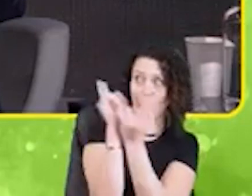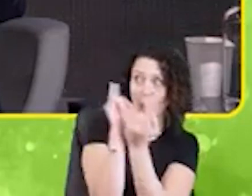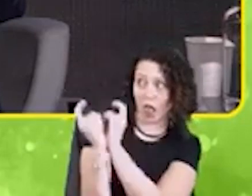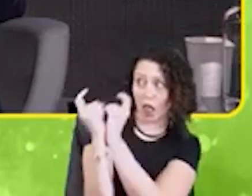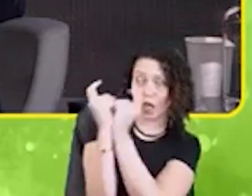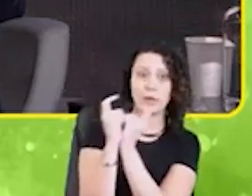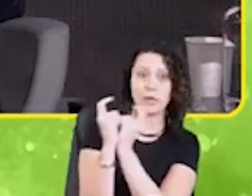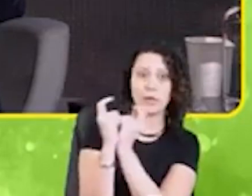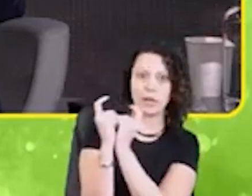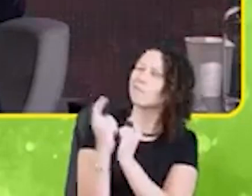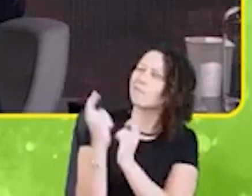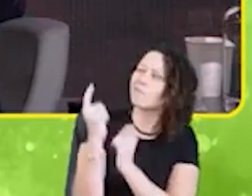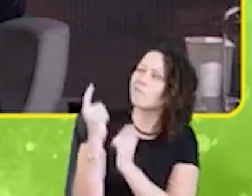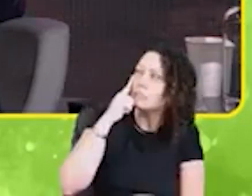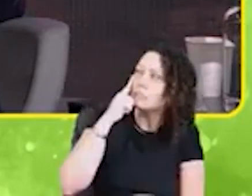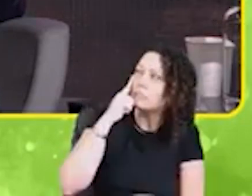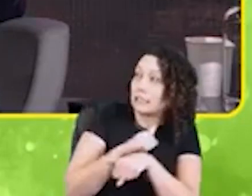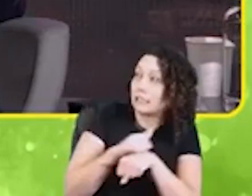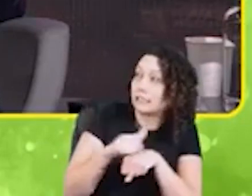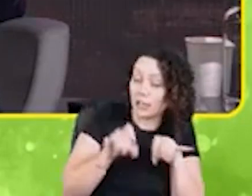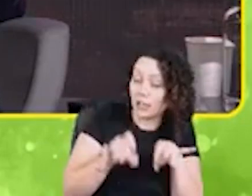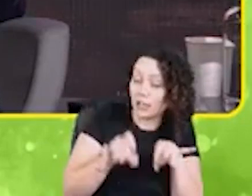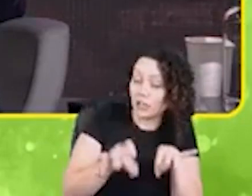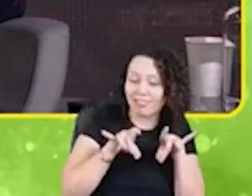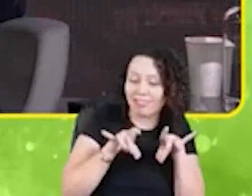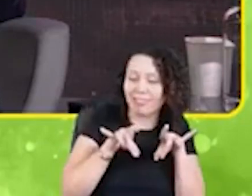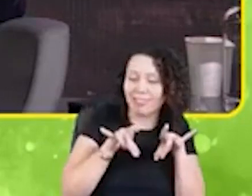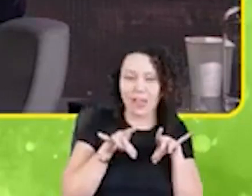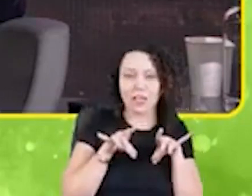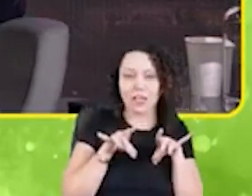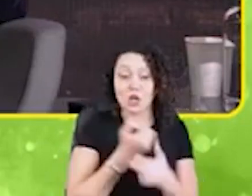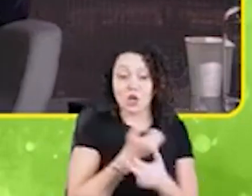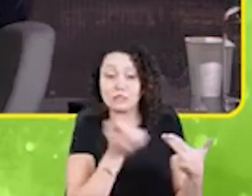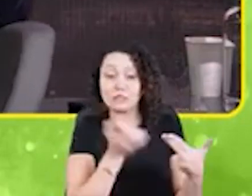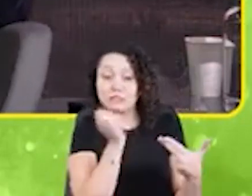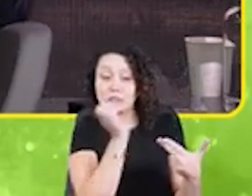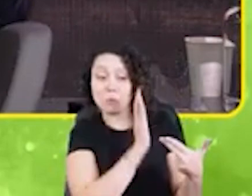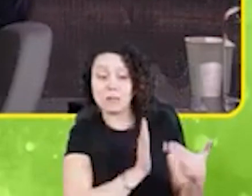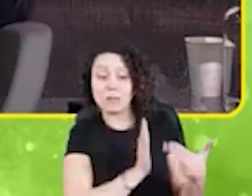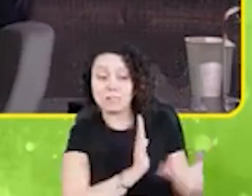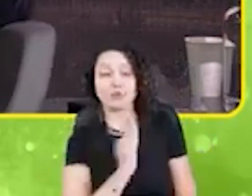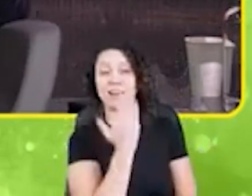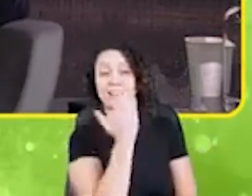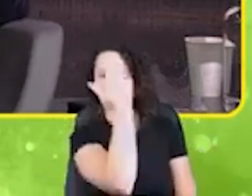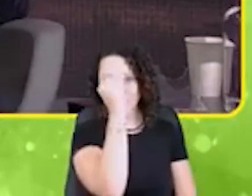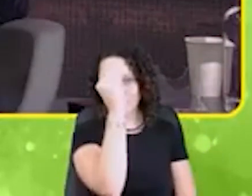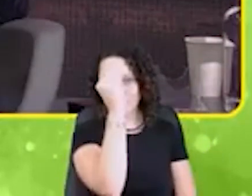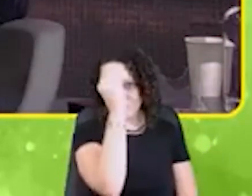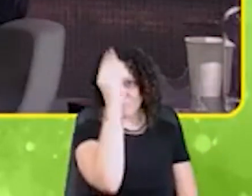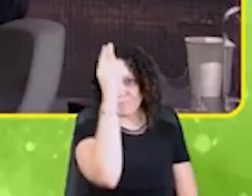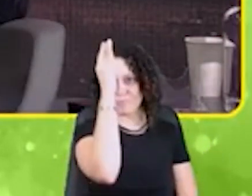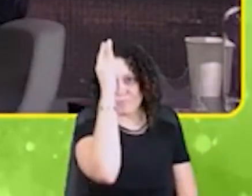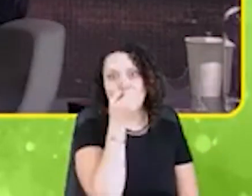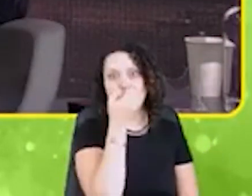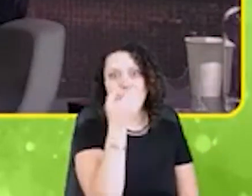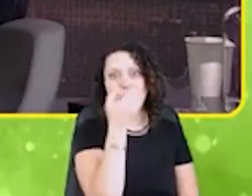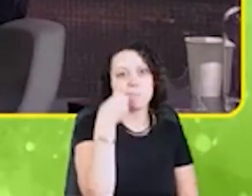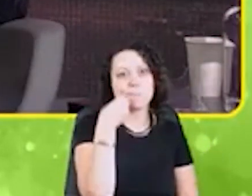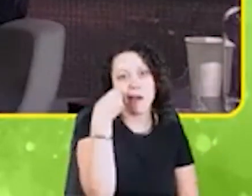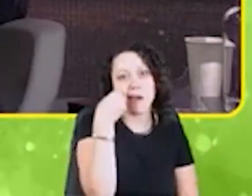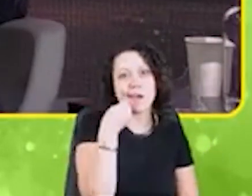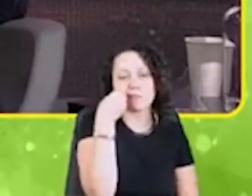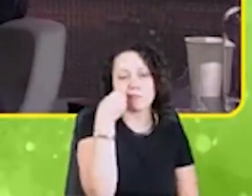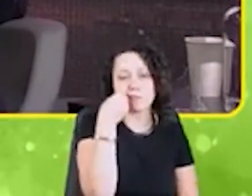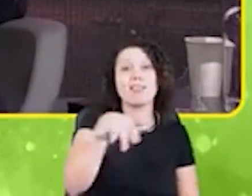técnica bilateral naquilo que o Brasil já faz de muito bem a área de conservação